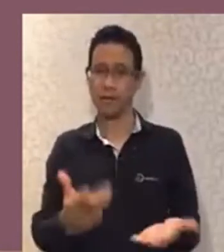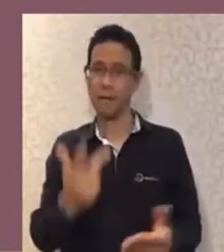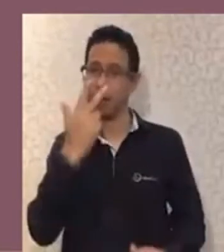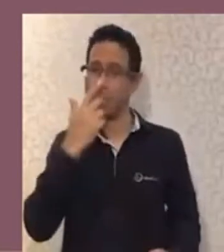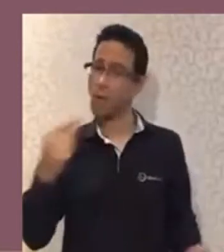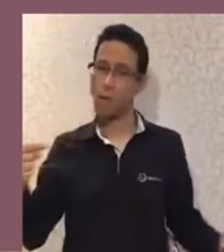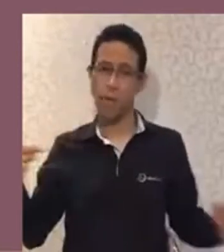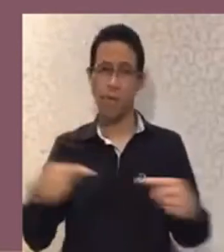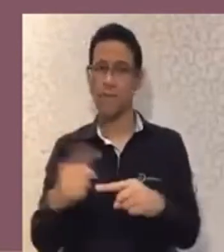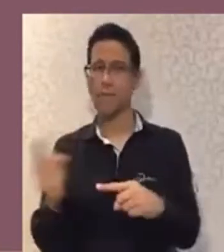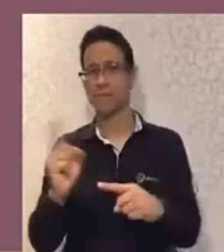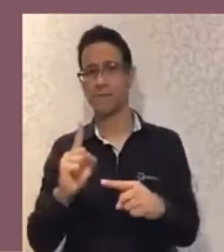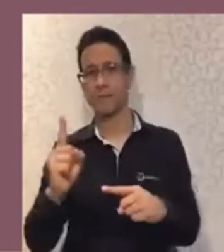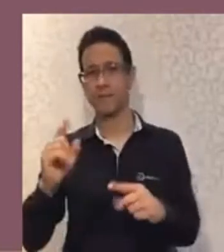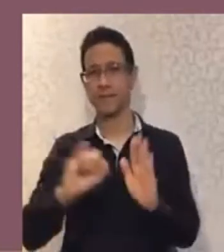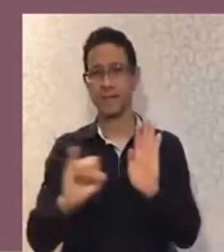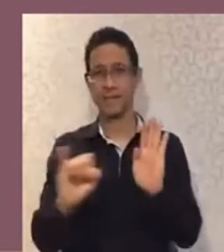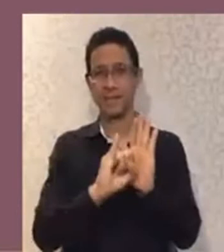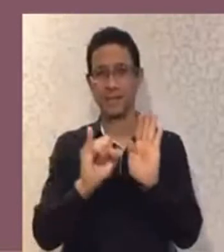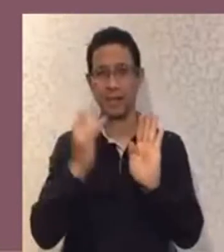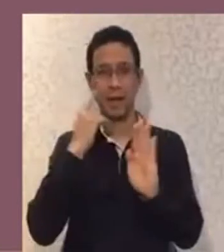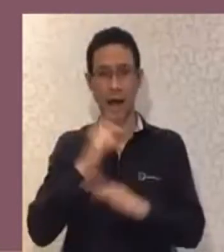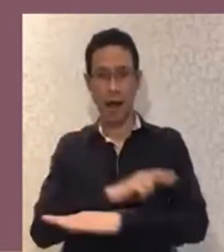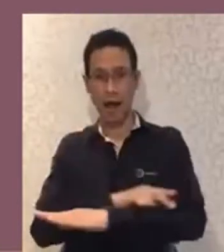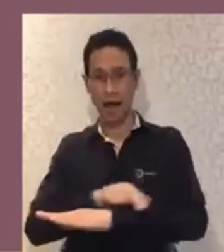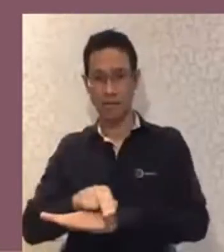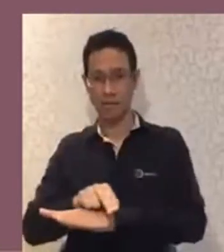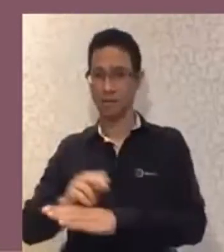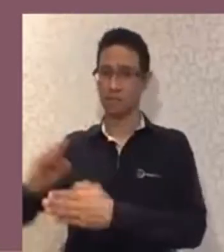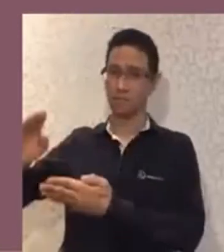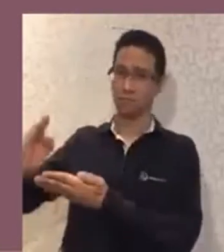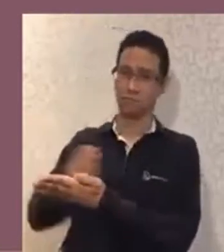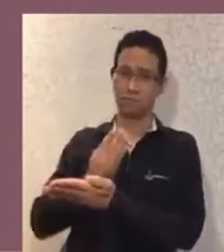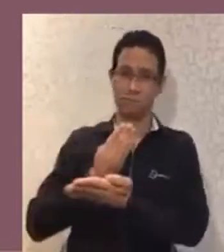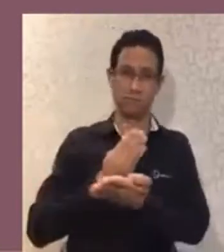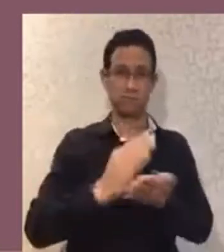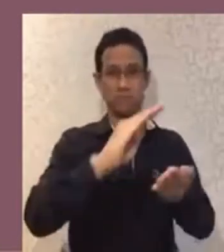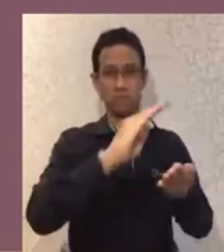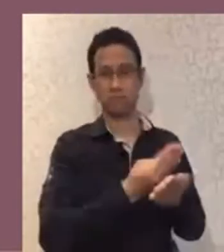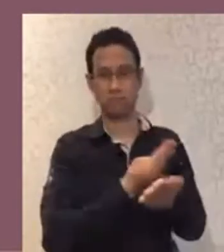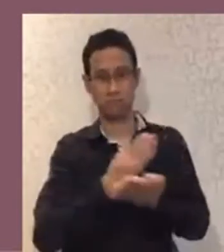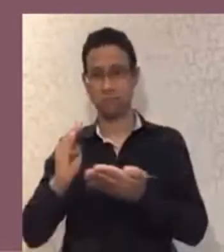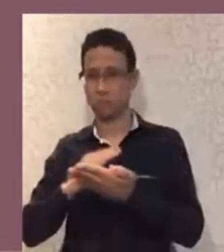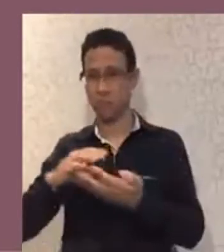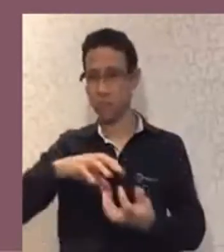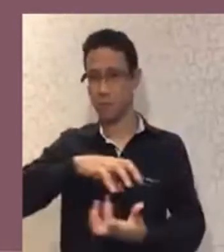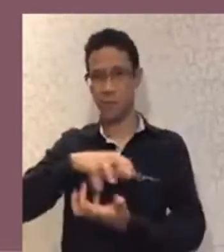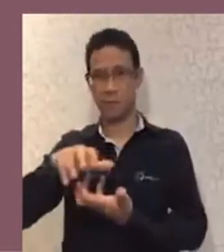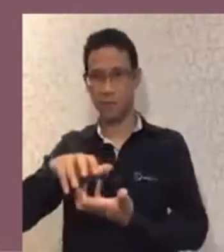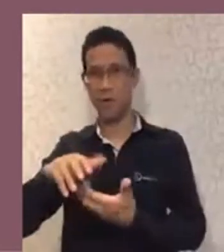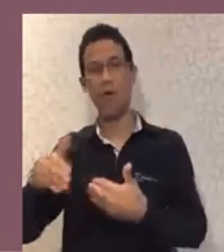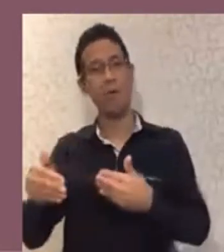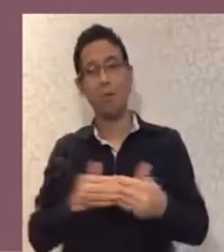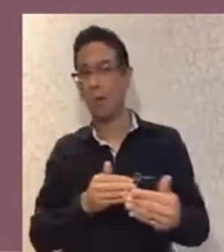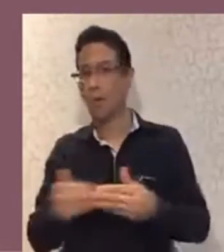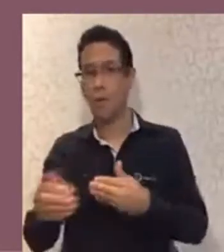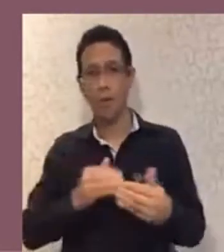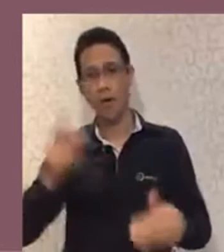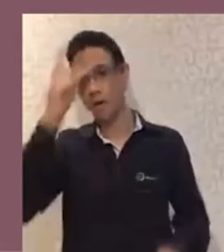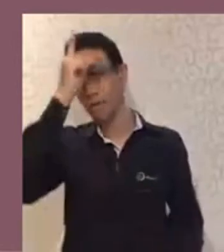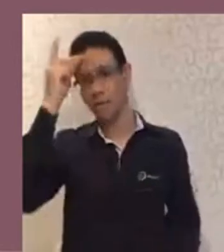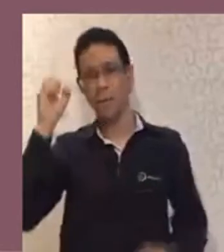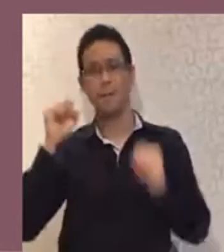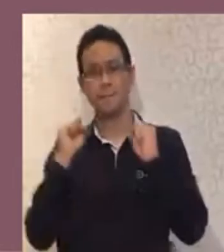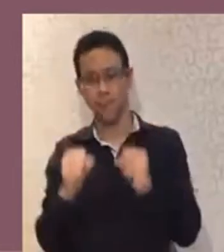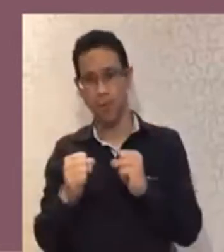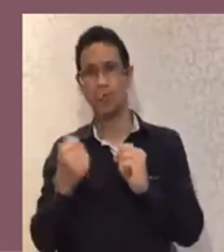raça como divisor de humanidade, né? Qualquer pessoa pode estar nessa luta, estando identificado com